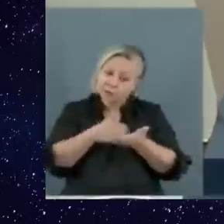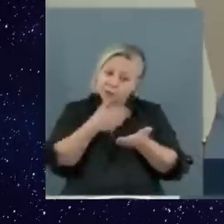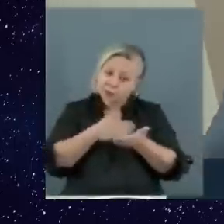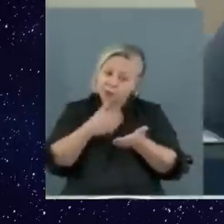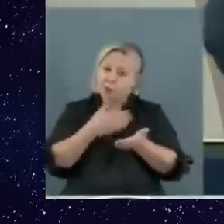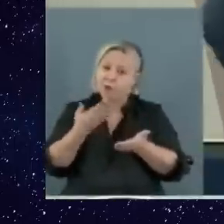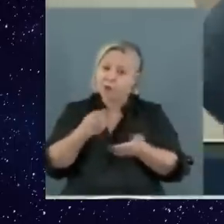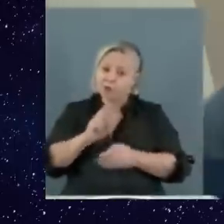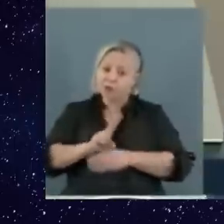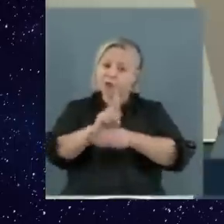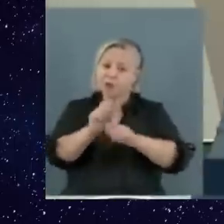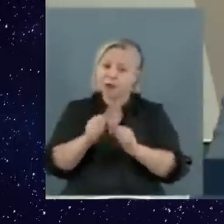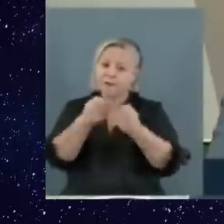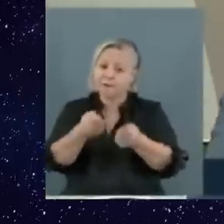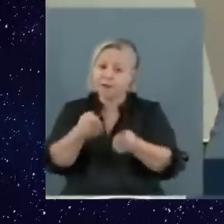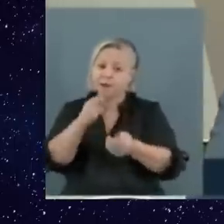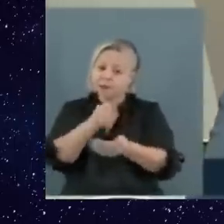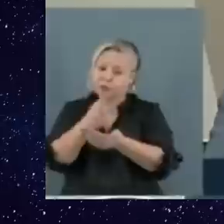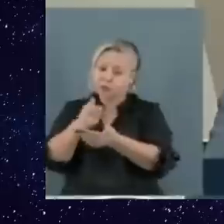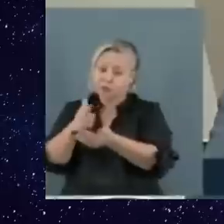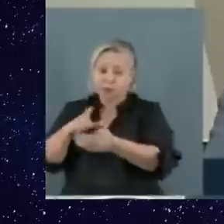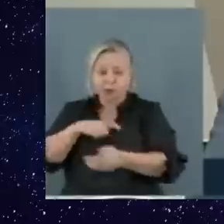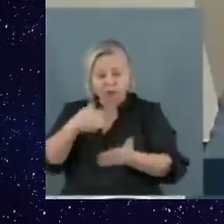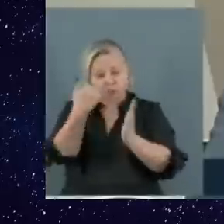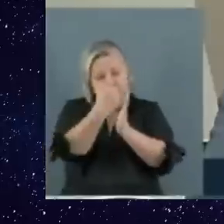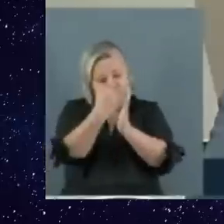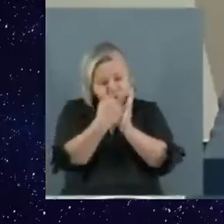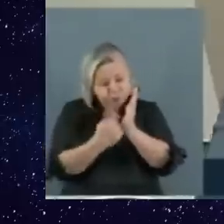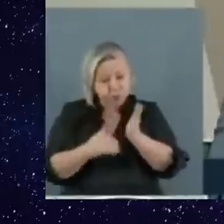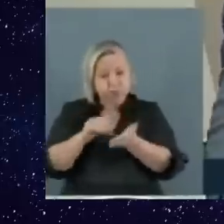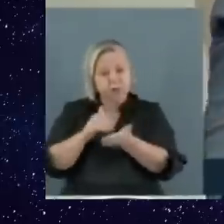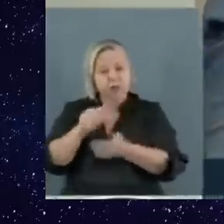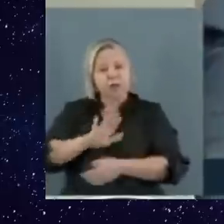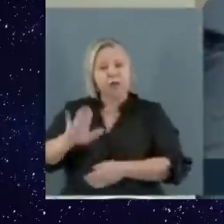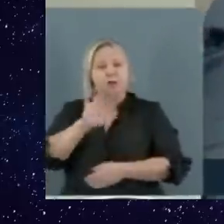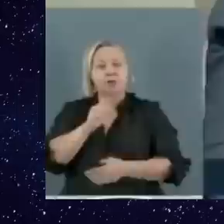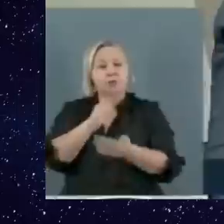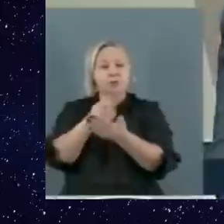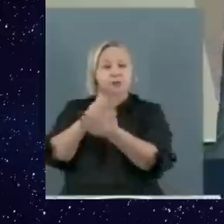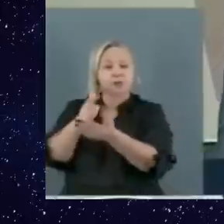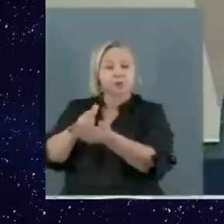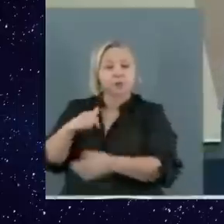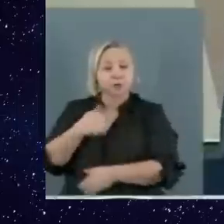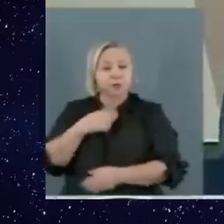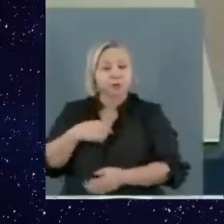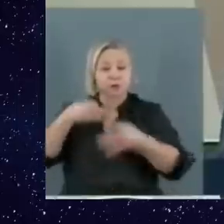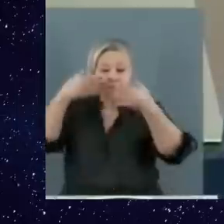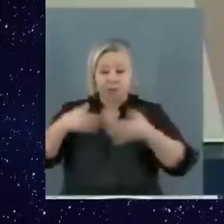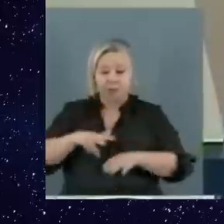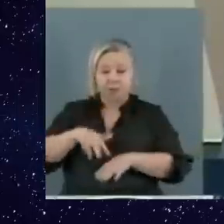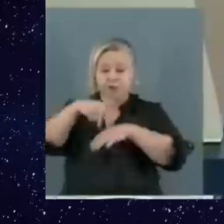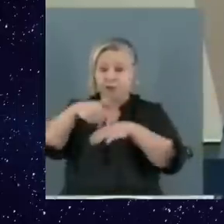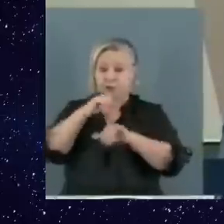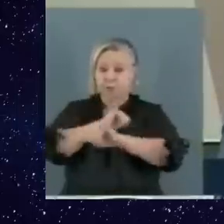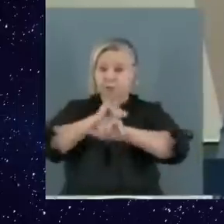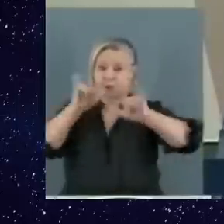8.078. E lá está o conjunto de poderes da Secretaria Nacional do Consumidor. E se nós estamos diante de uma publicidade